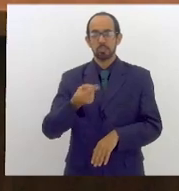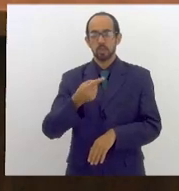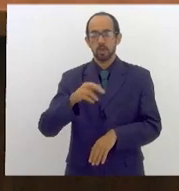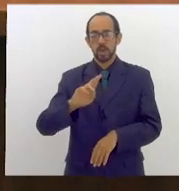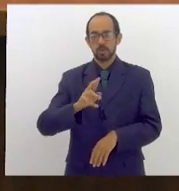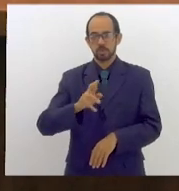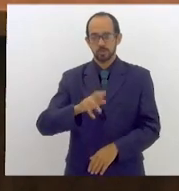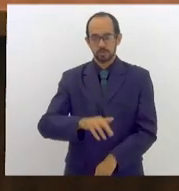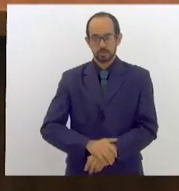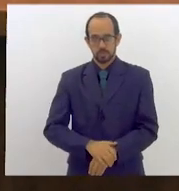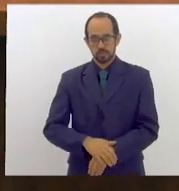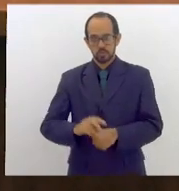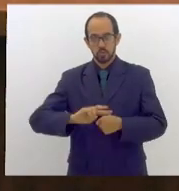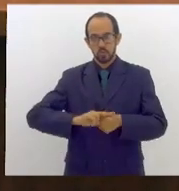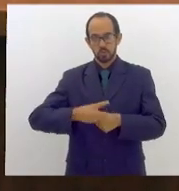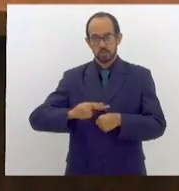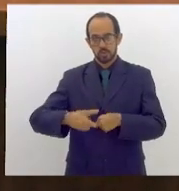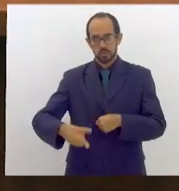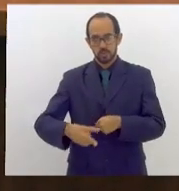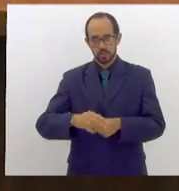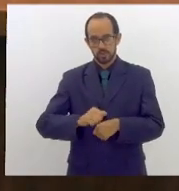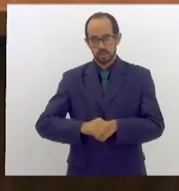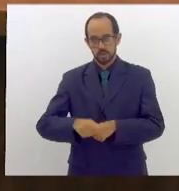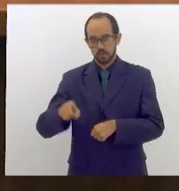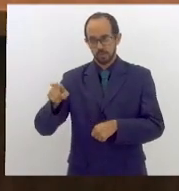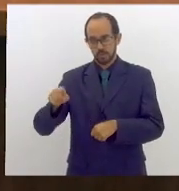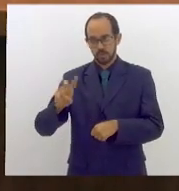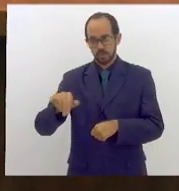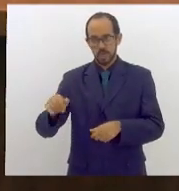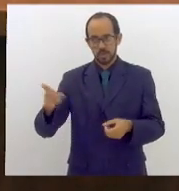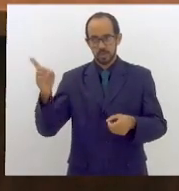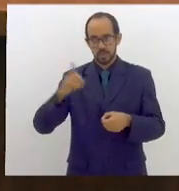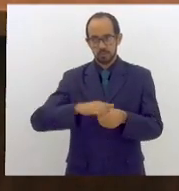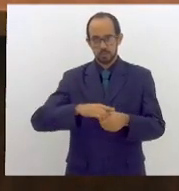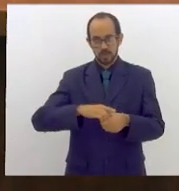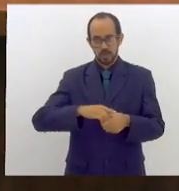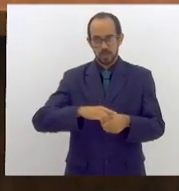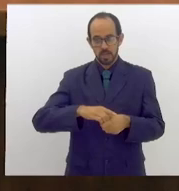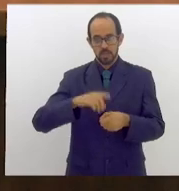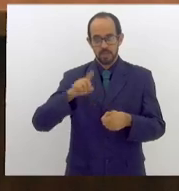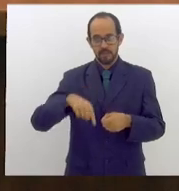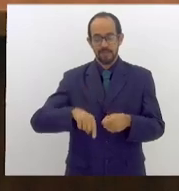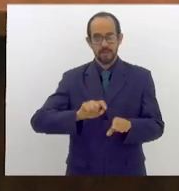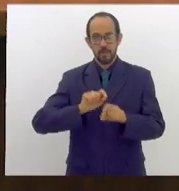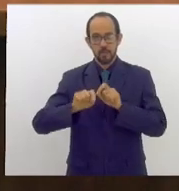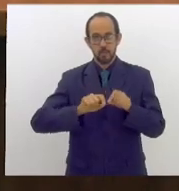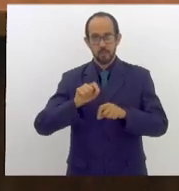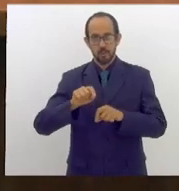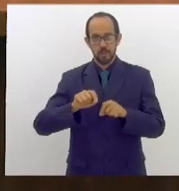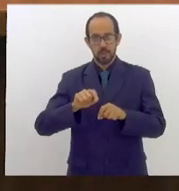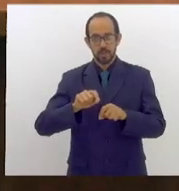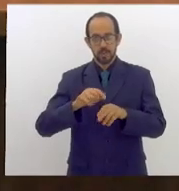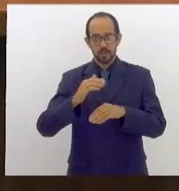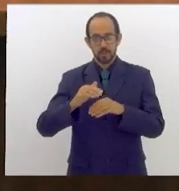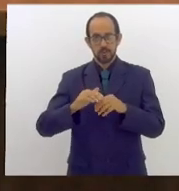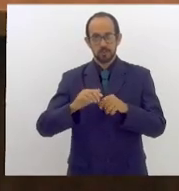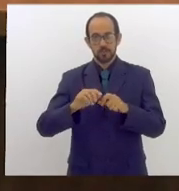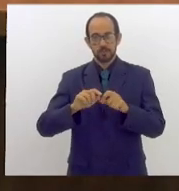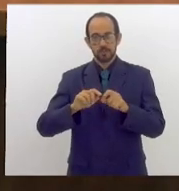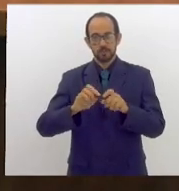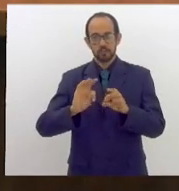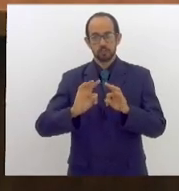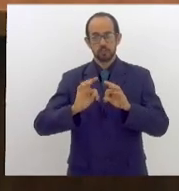consequência o que você vai depositar né é sobretudo Mas você vai ter